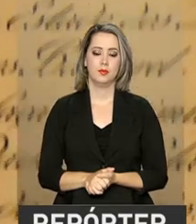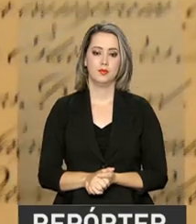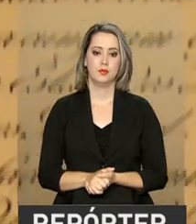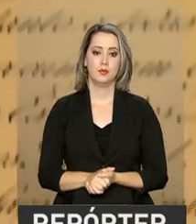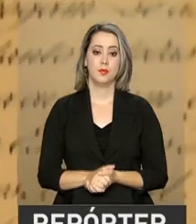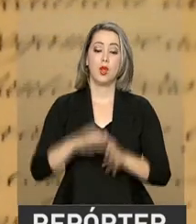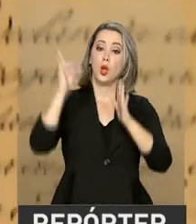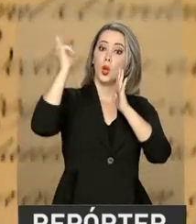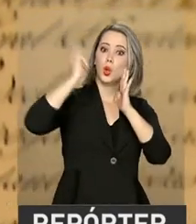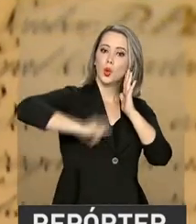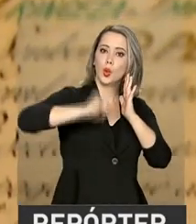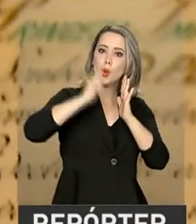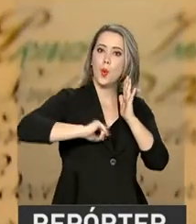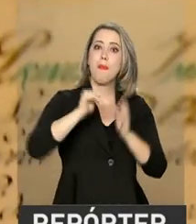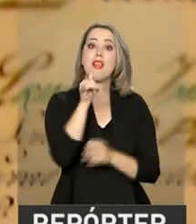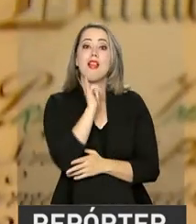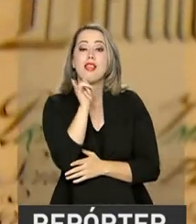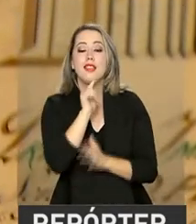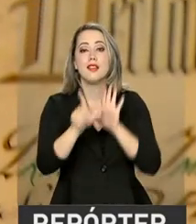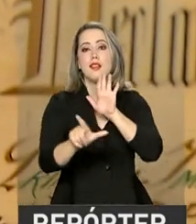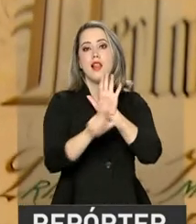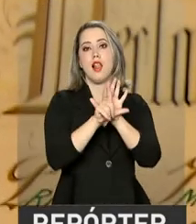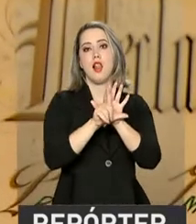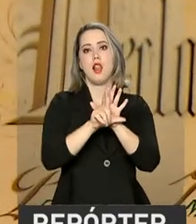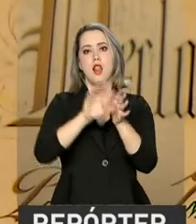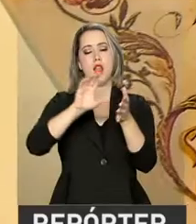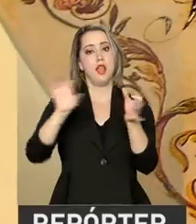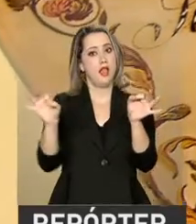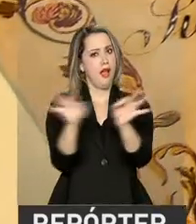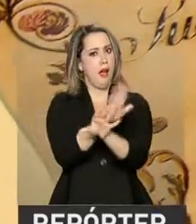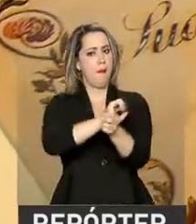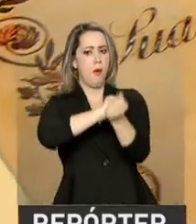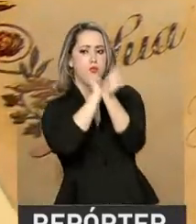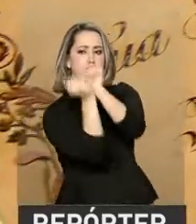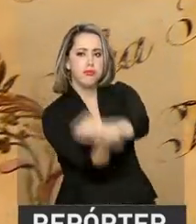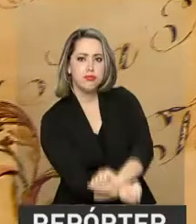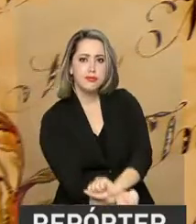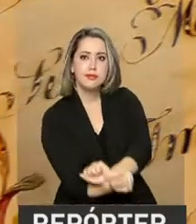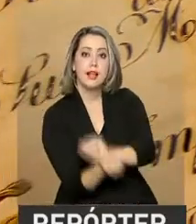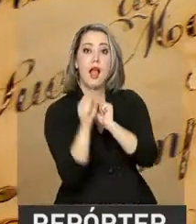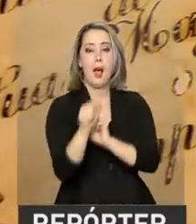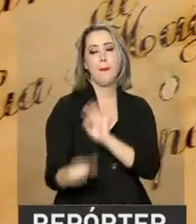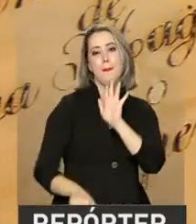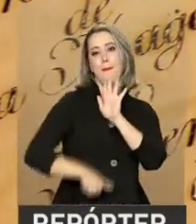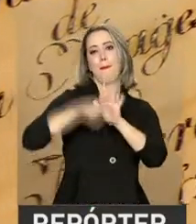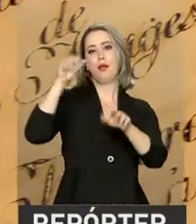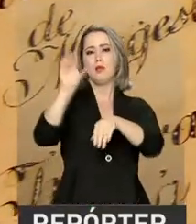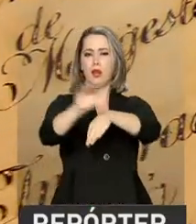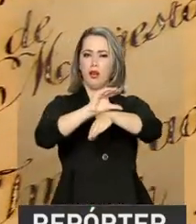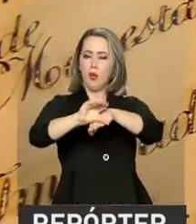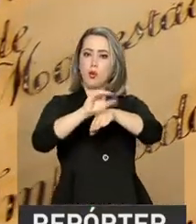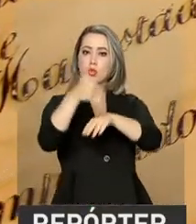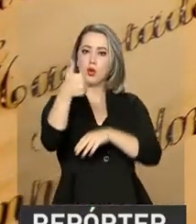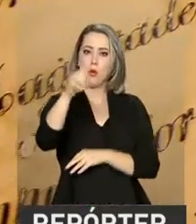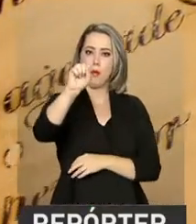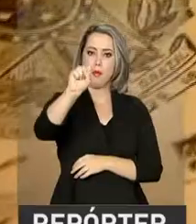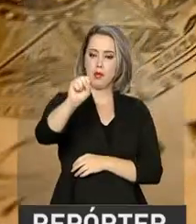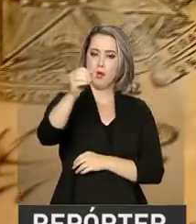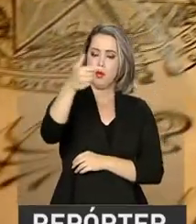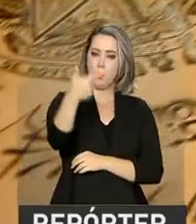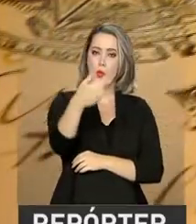documentos como a lei áurea que aboliu a escravidão no brasil a primeira constituição de 1824